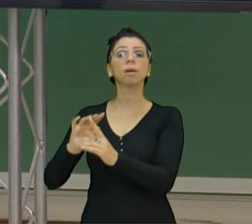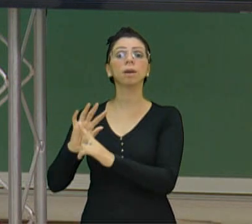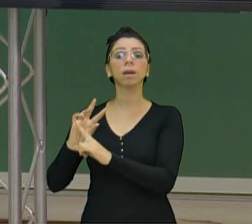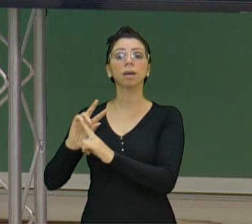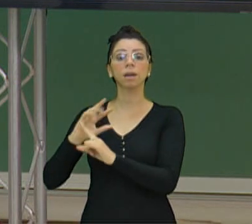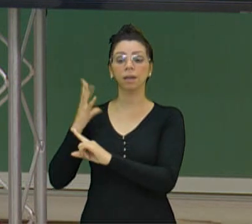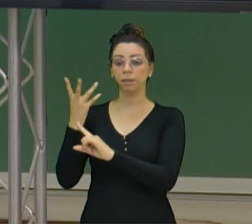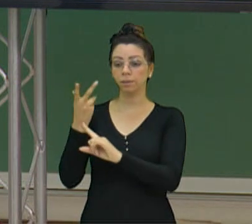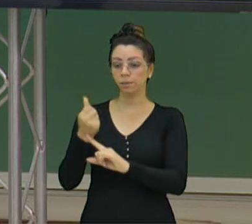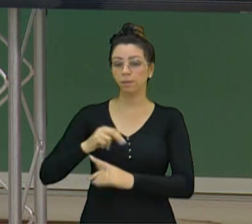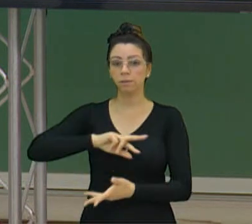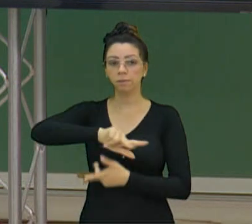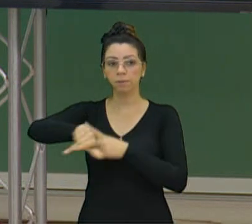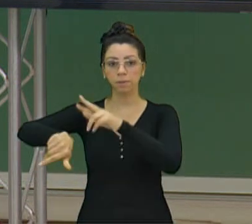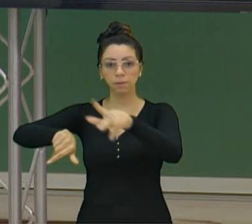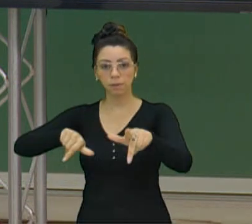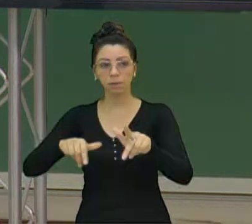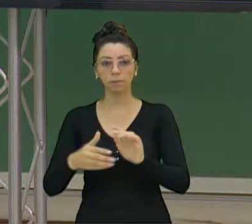artística.